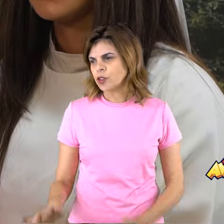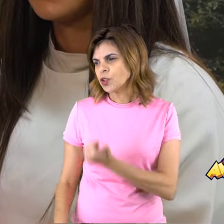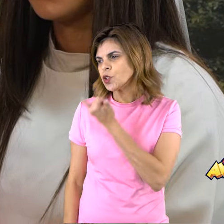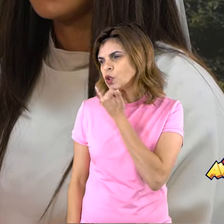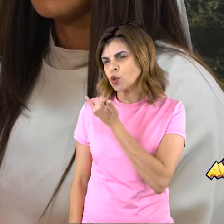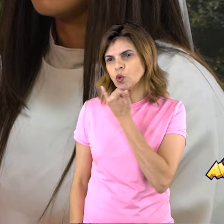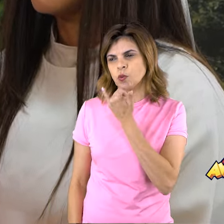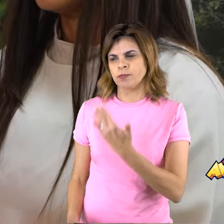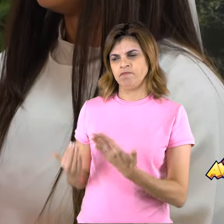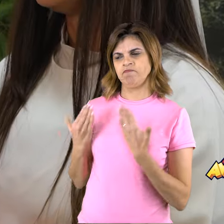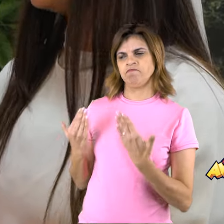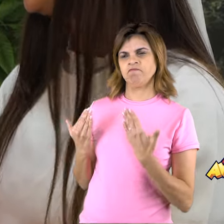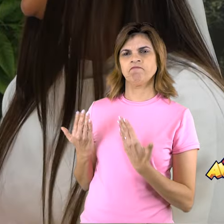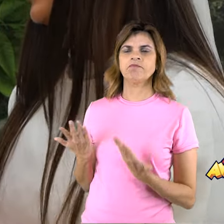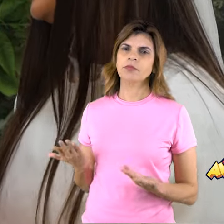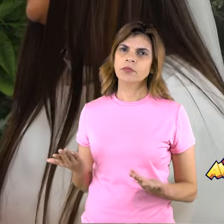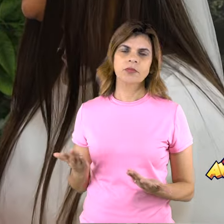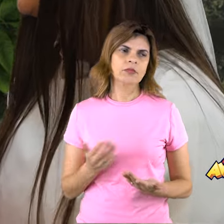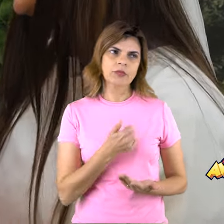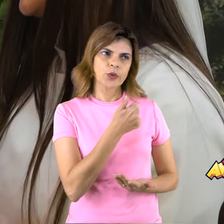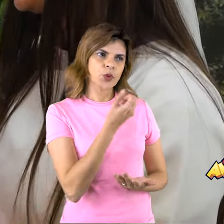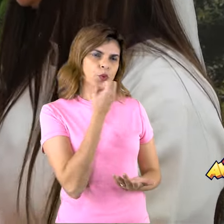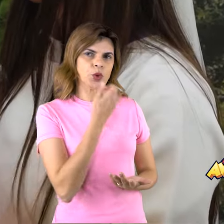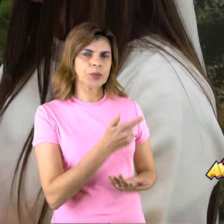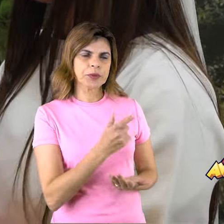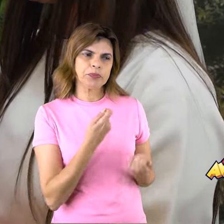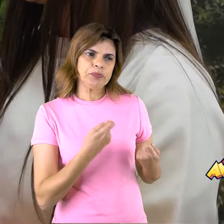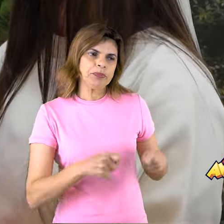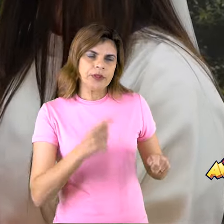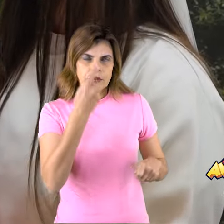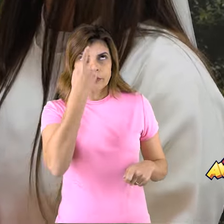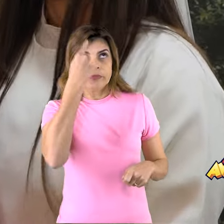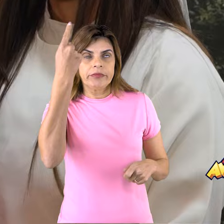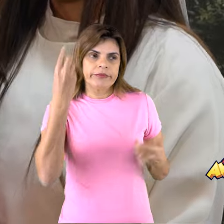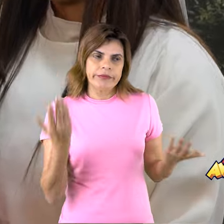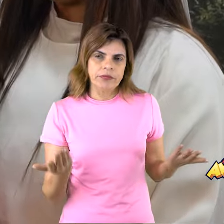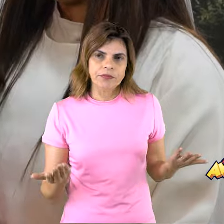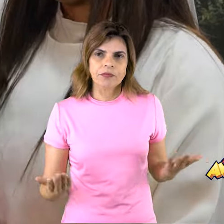desculpa por ter duvidado de você! Tudo bem, Léo! Você não tinha como adivinhar!